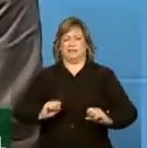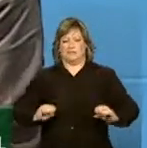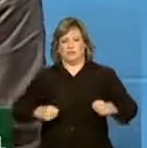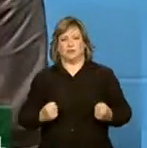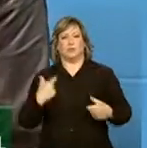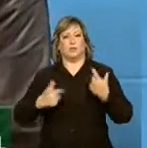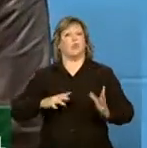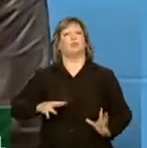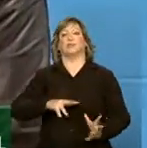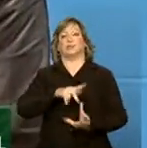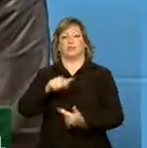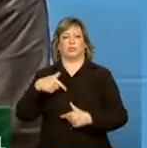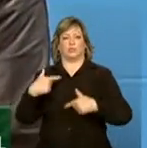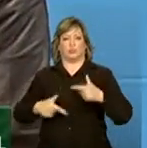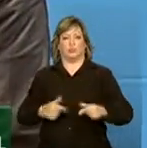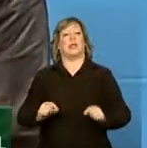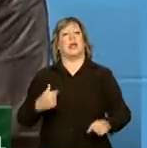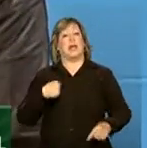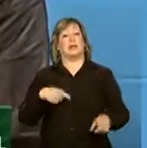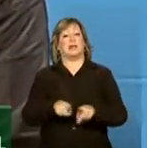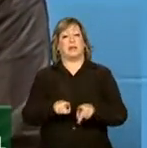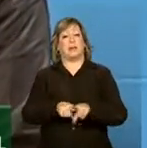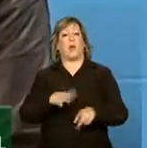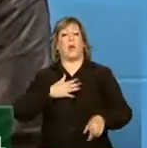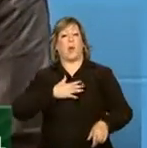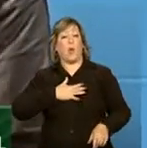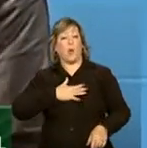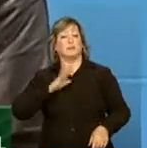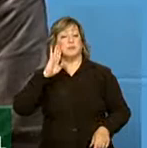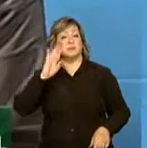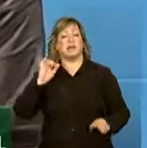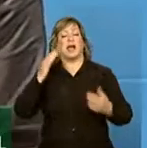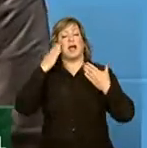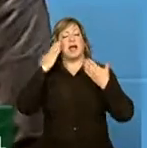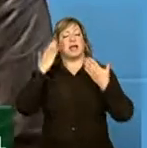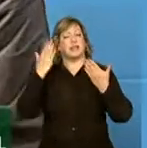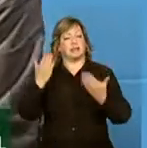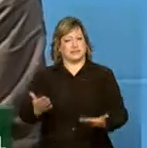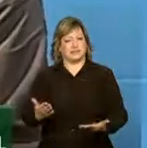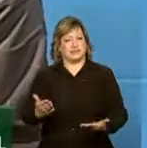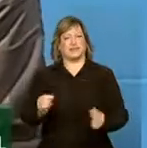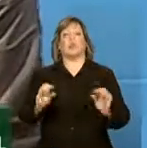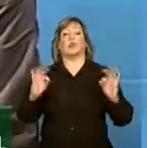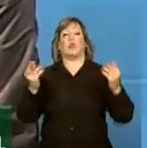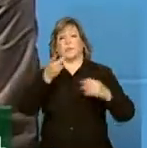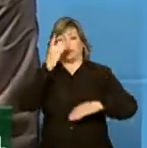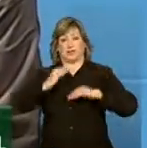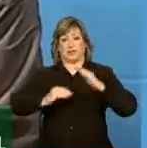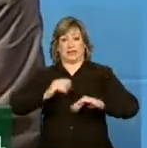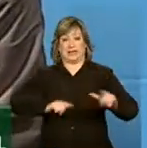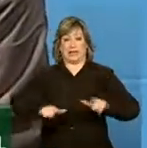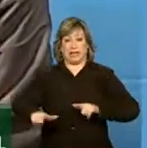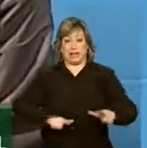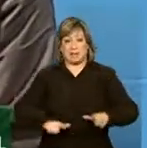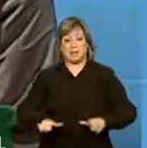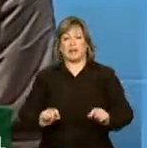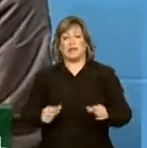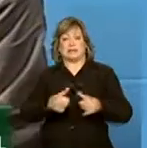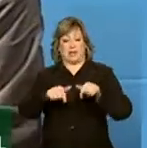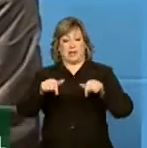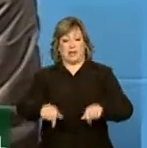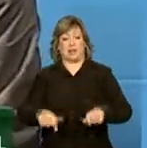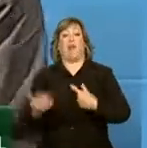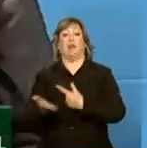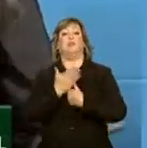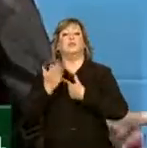mundial. Eu também gostaria de especificamente agradecer todos os trabalhadores nos bastidores aqui que